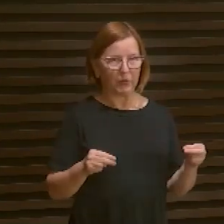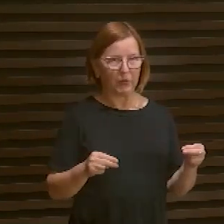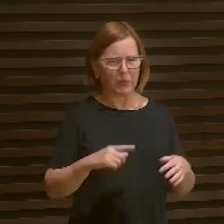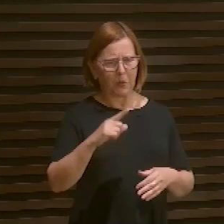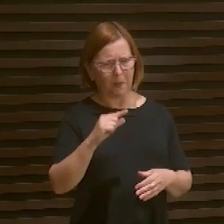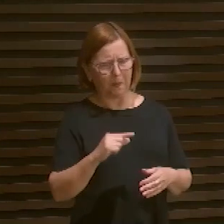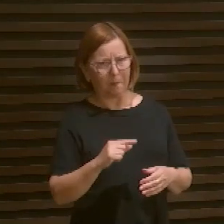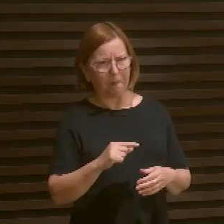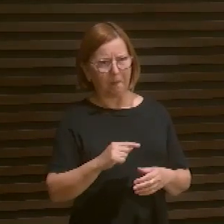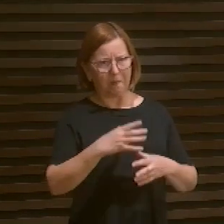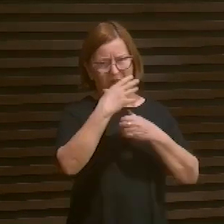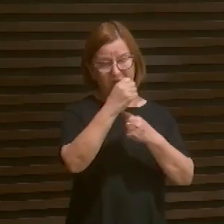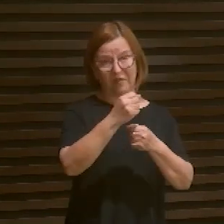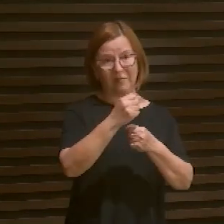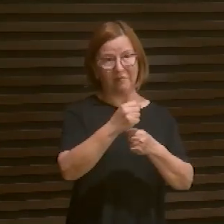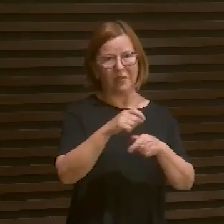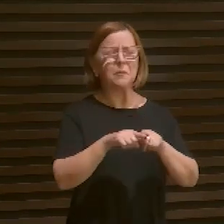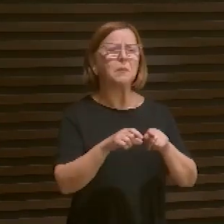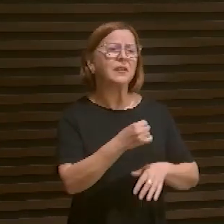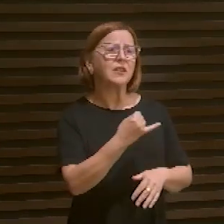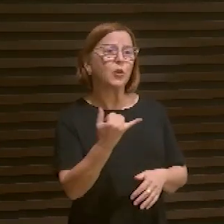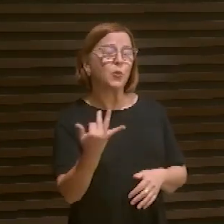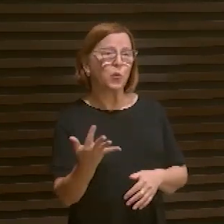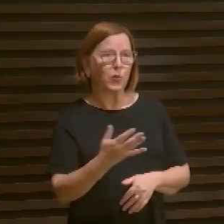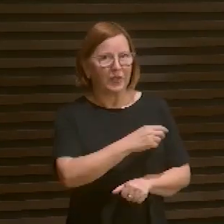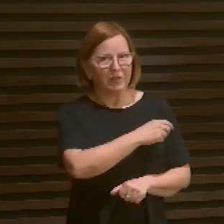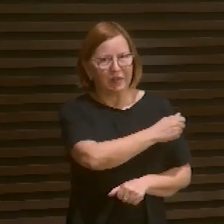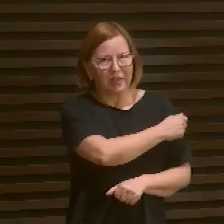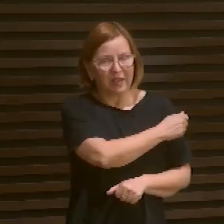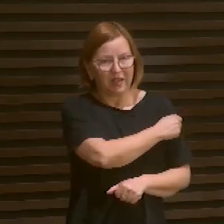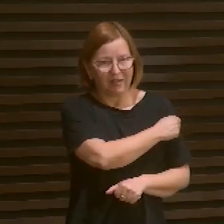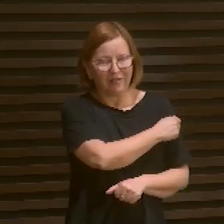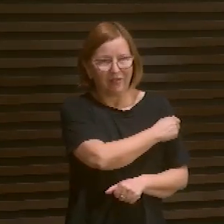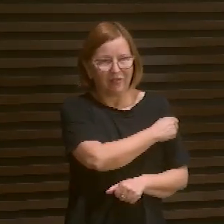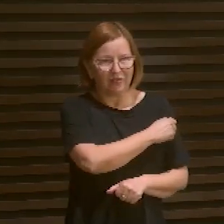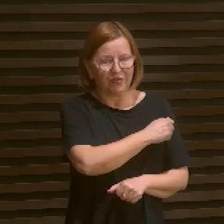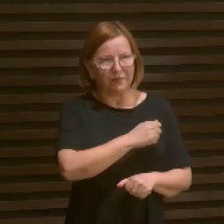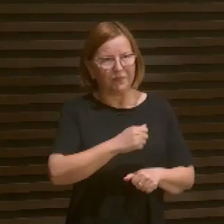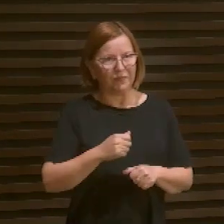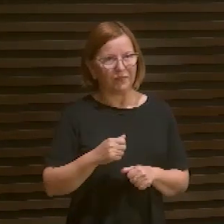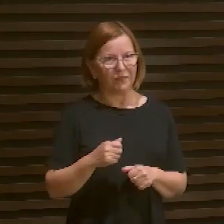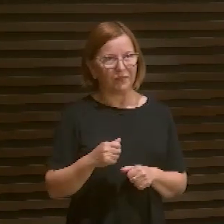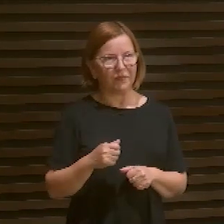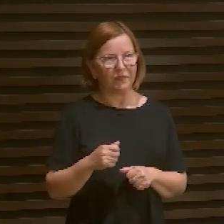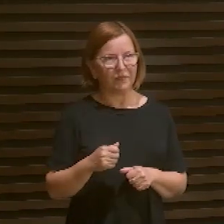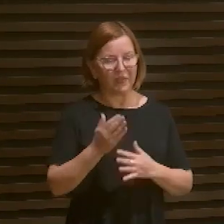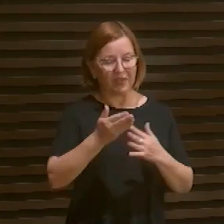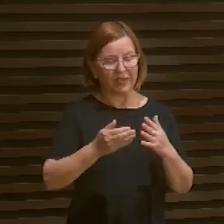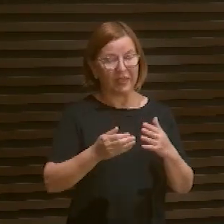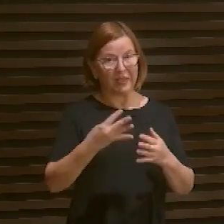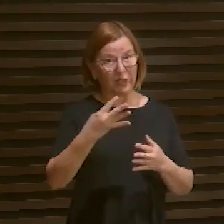Mas quantos vocês acham que dos alunos, aqueles 40 alunos que estavam na